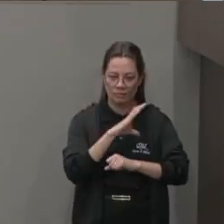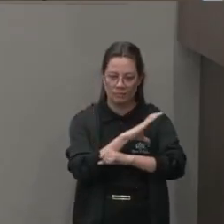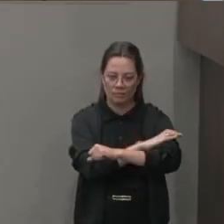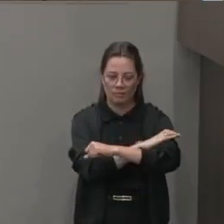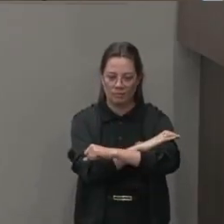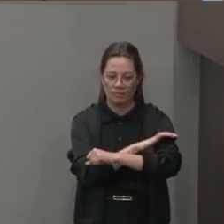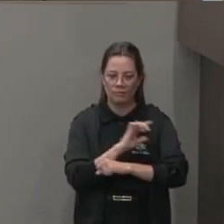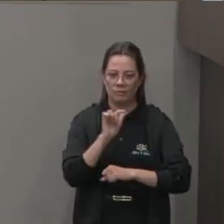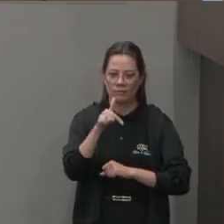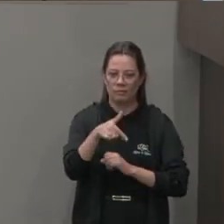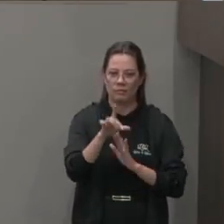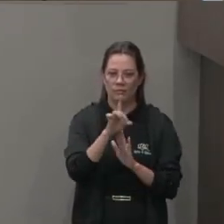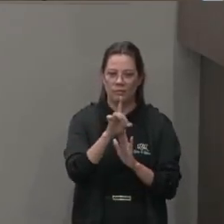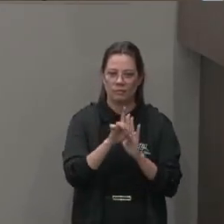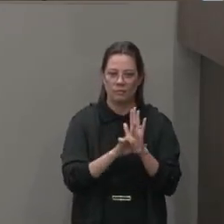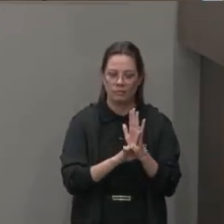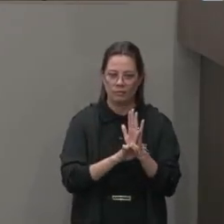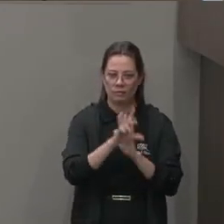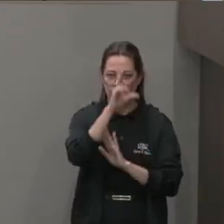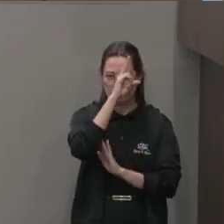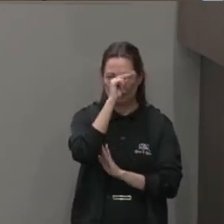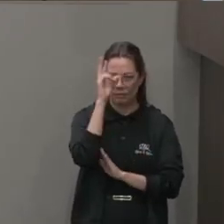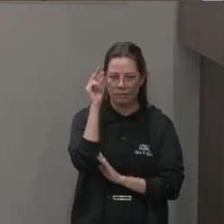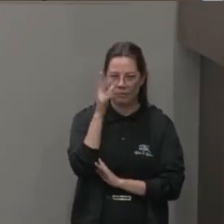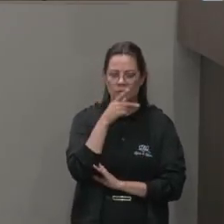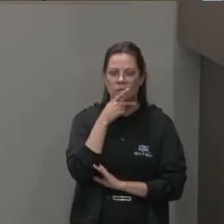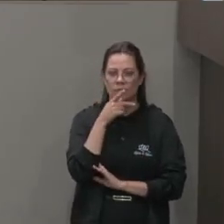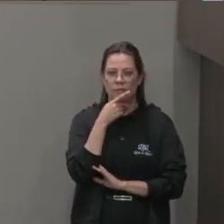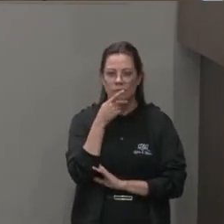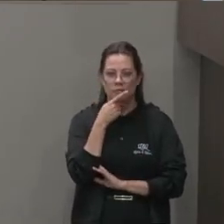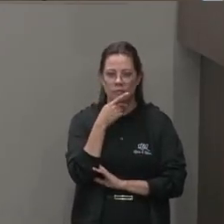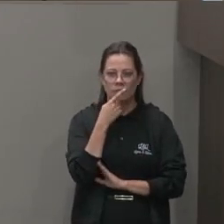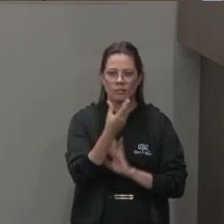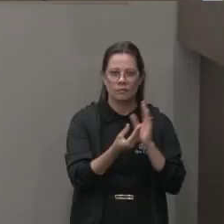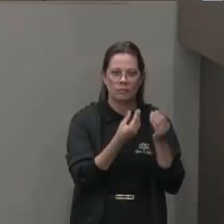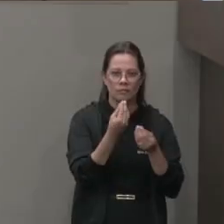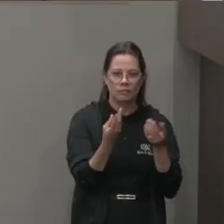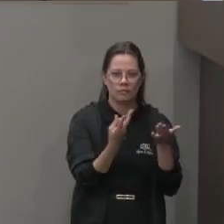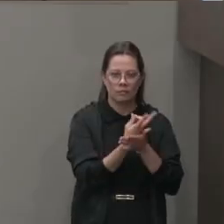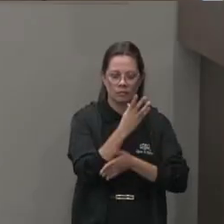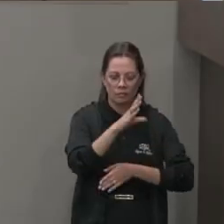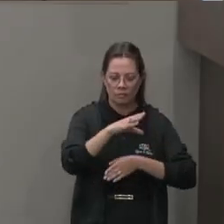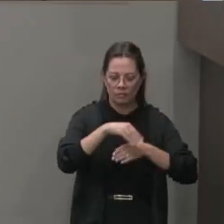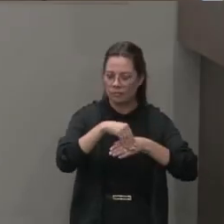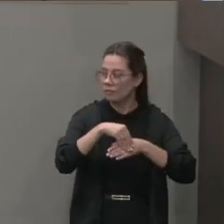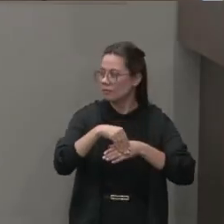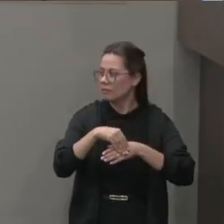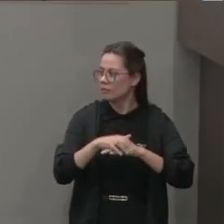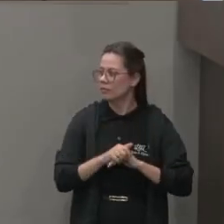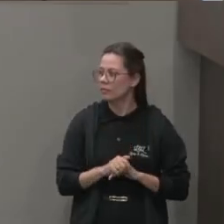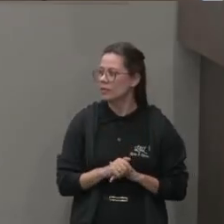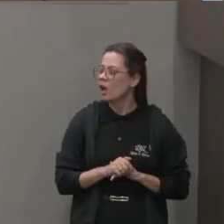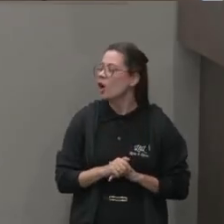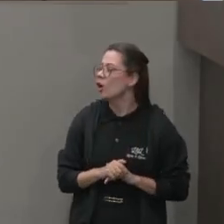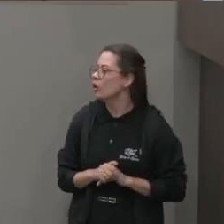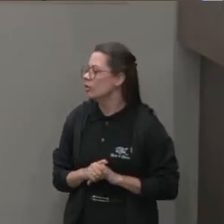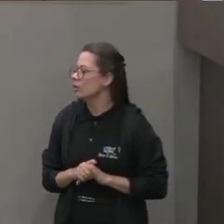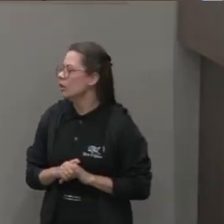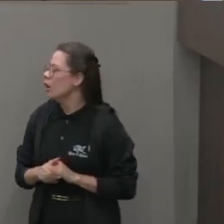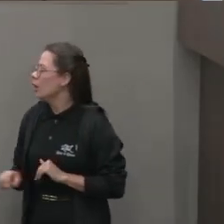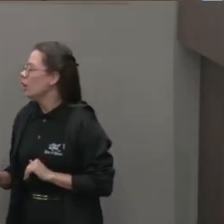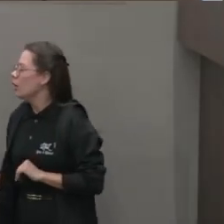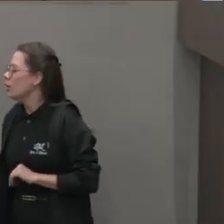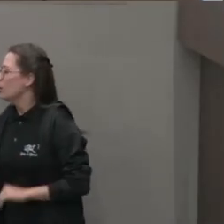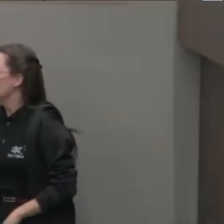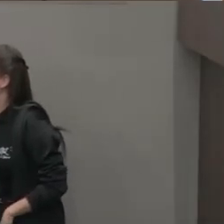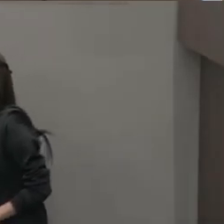que depois do decreto o prefeito vai dizer, o executivo vai dizer como é que vai ser implementado. Por isso que ele deixou isso